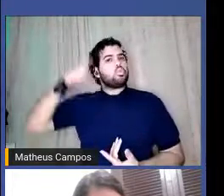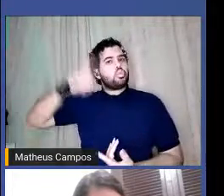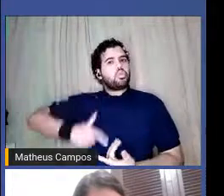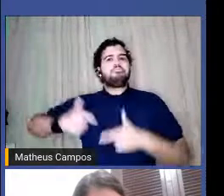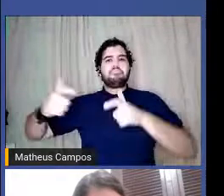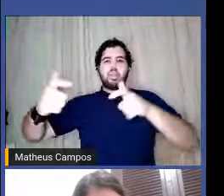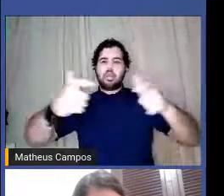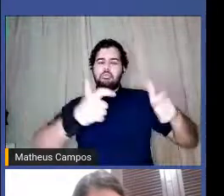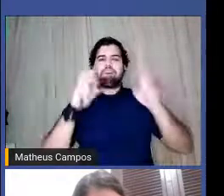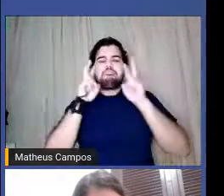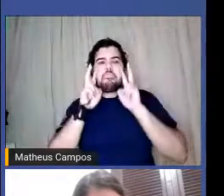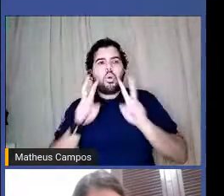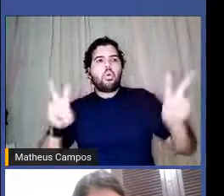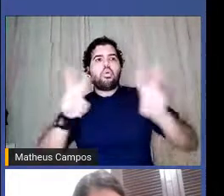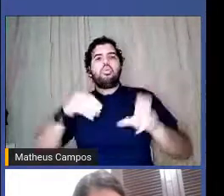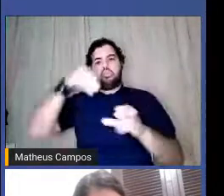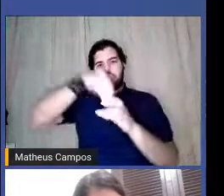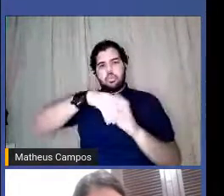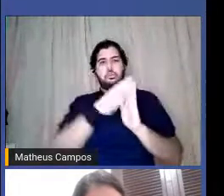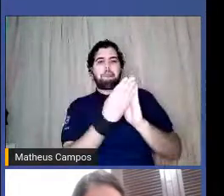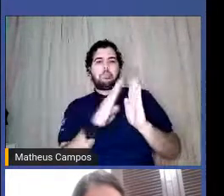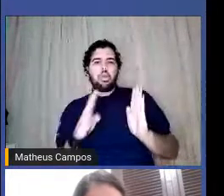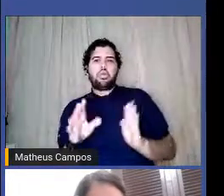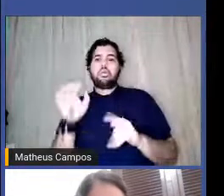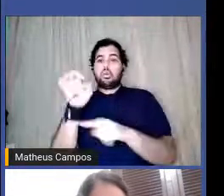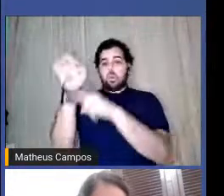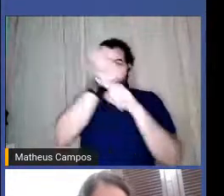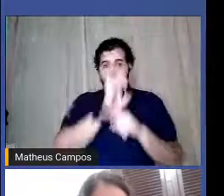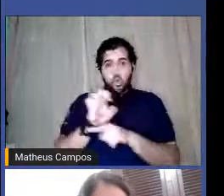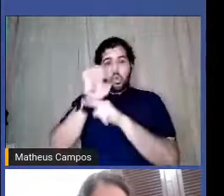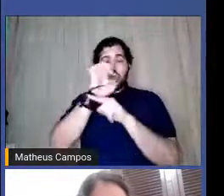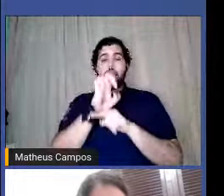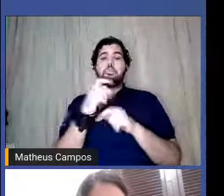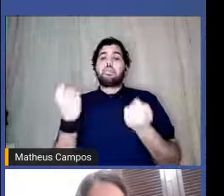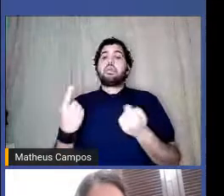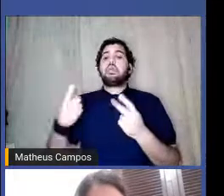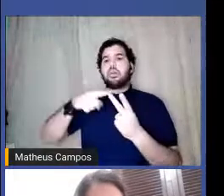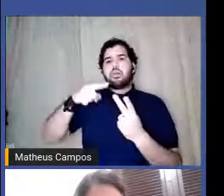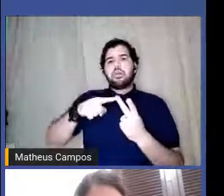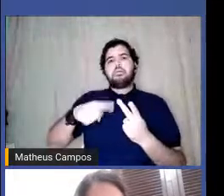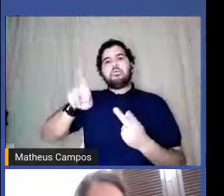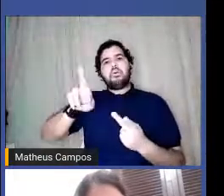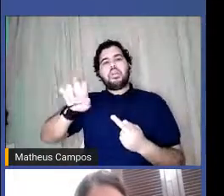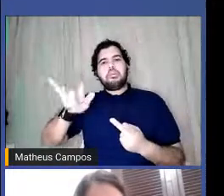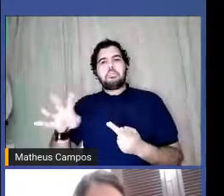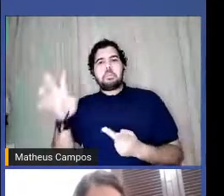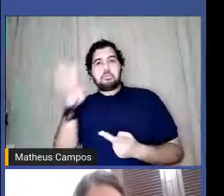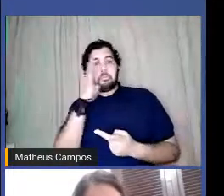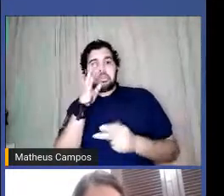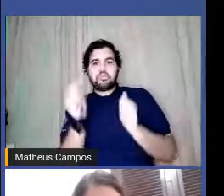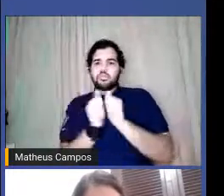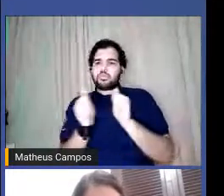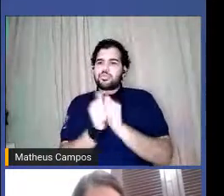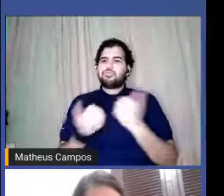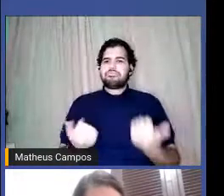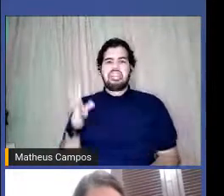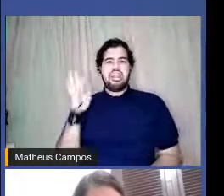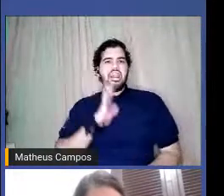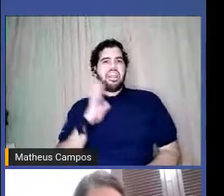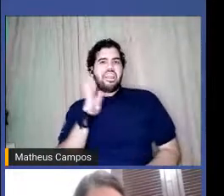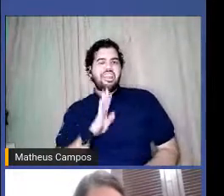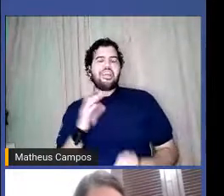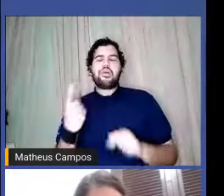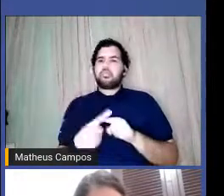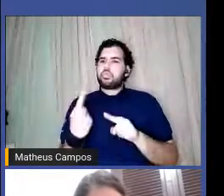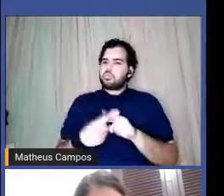visibilidade na Biblioteca Pública Estadual, as manas da Pretarau estão aqui assistindo a gente, né, e assim, a gente vai